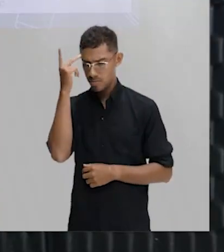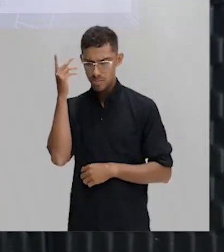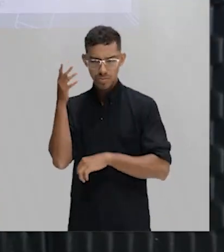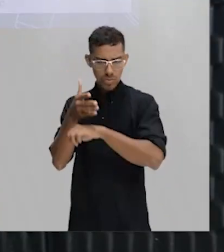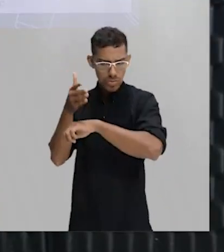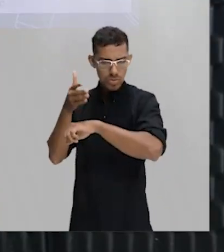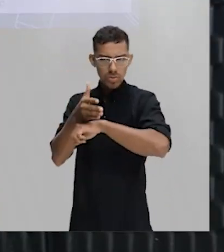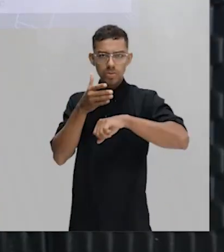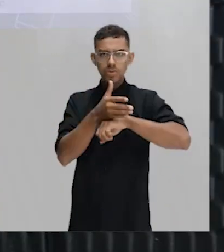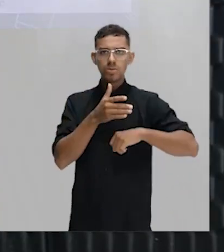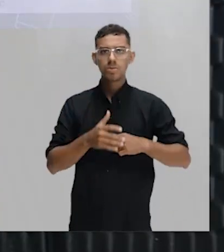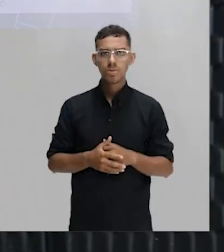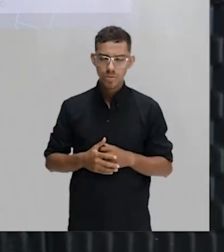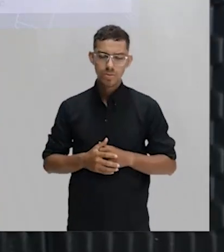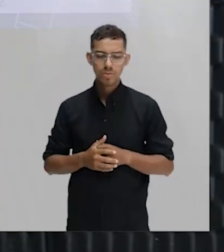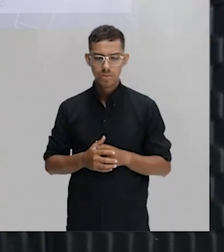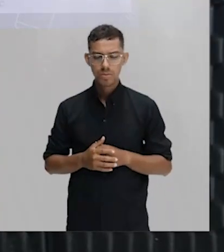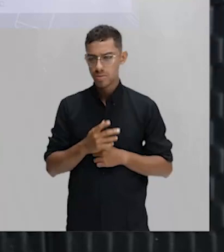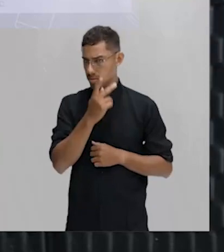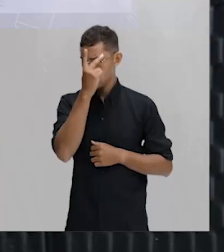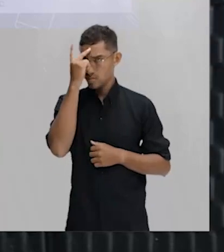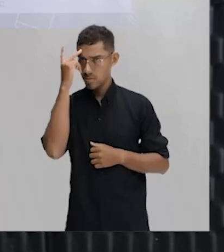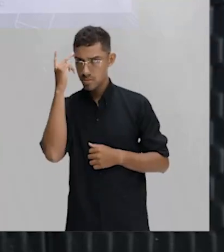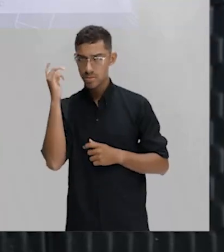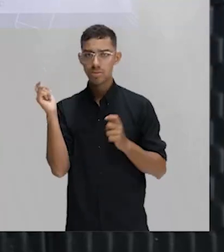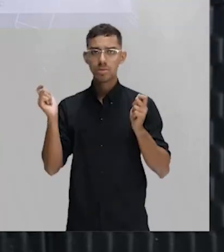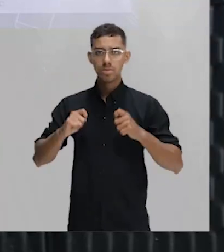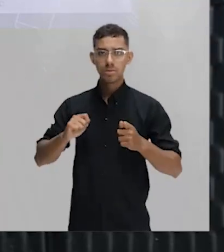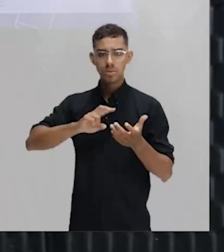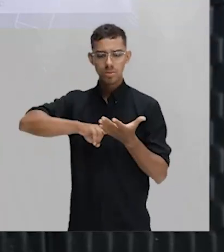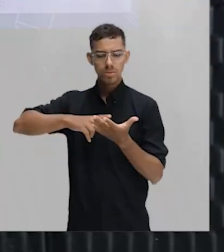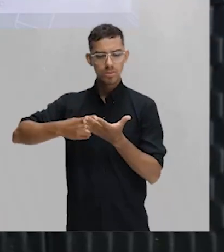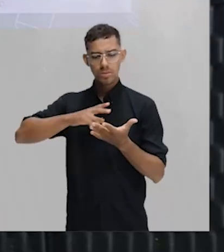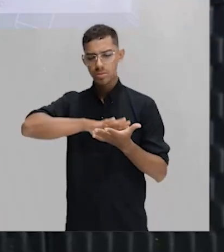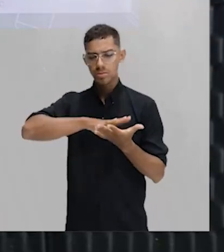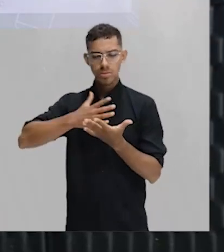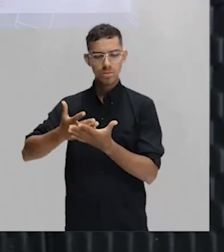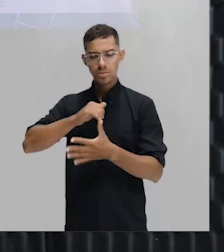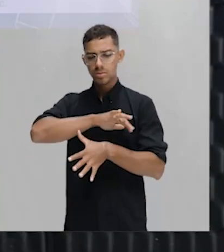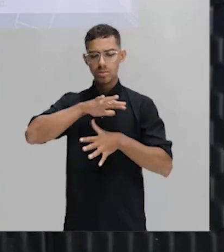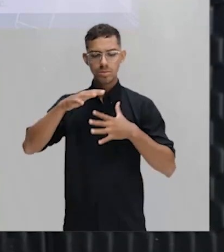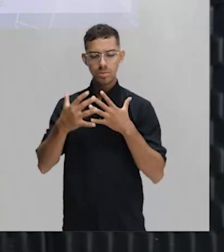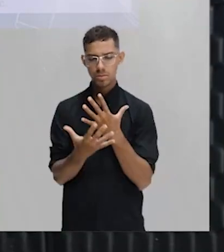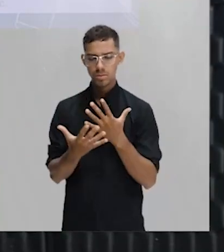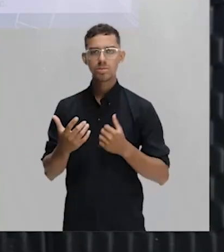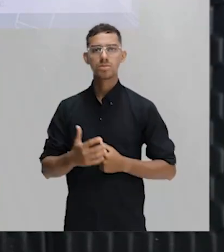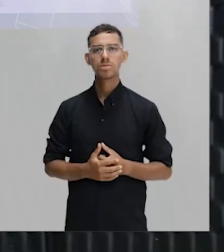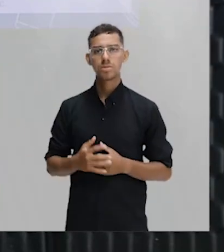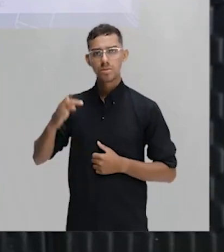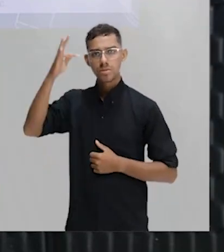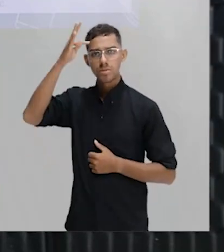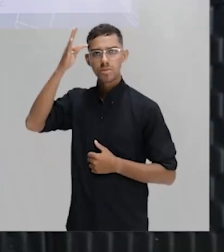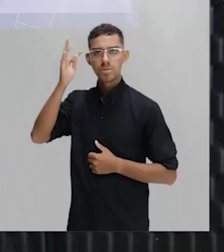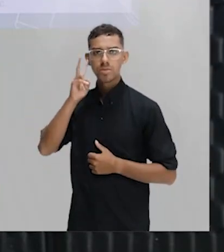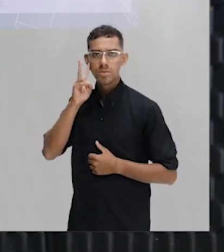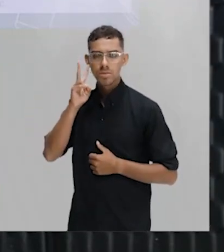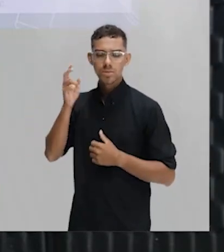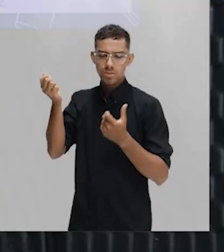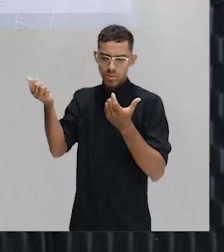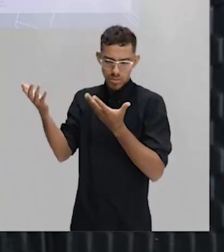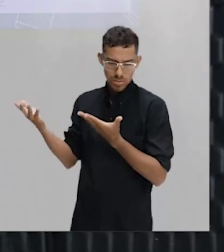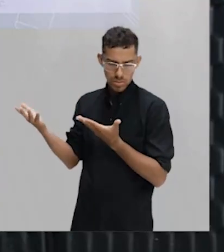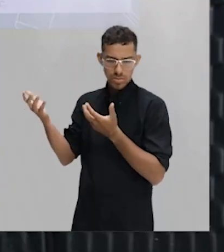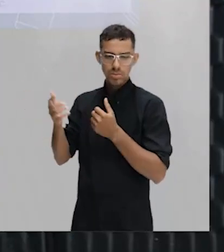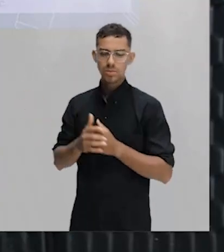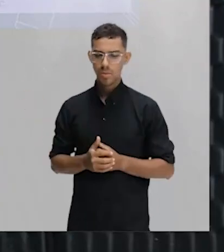exemplo disso é o pessoal maravilhoso que trabalha com tradução em Libras, com a língua de Libras aqui. Meu tradutor está aqui para falar sobre isso.